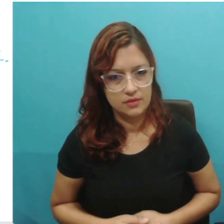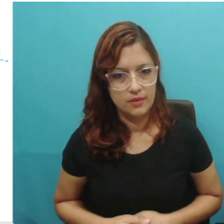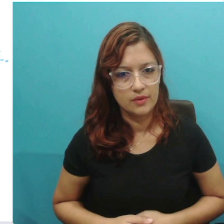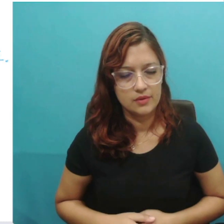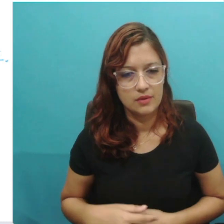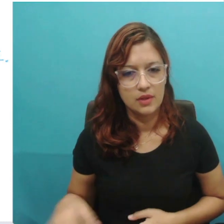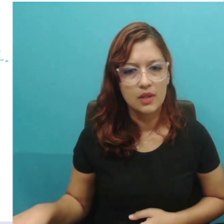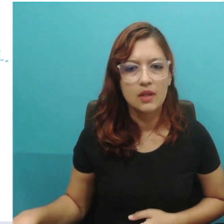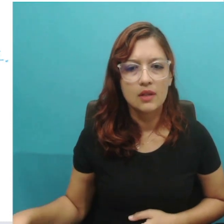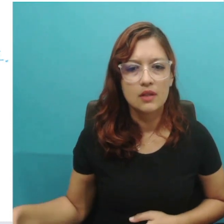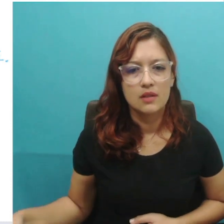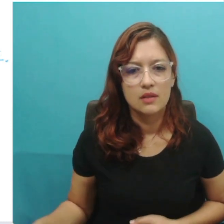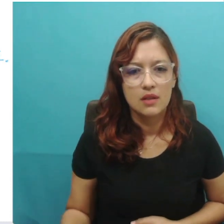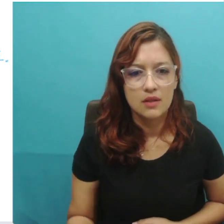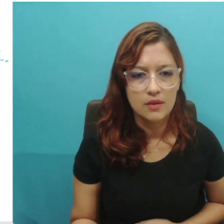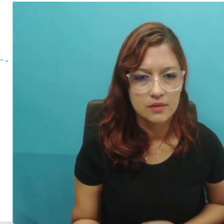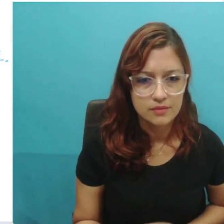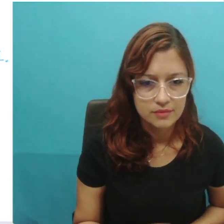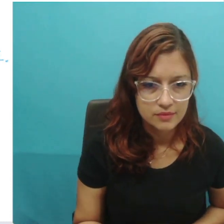preconceituosa.